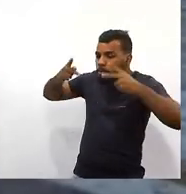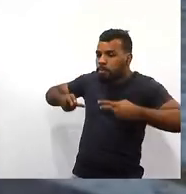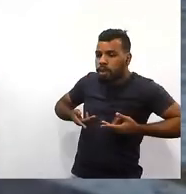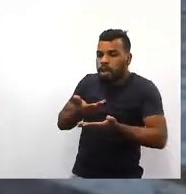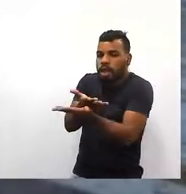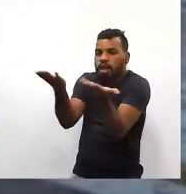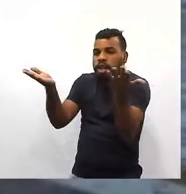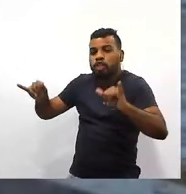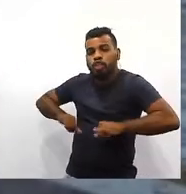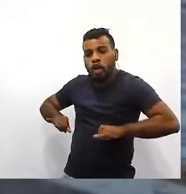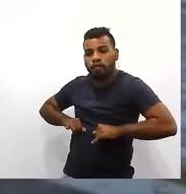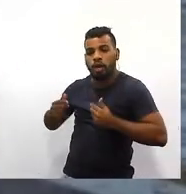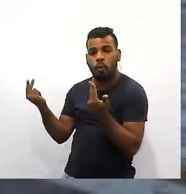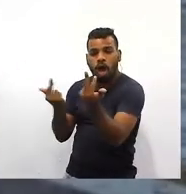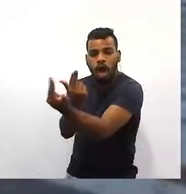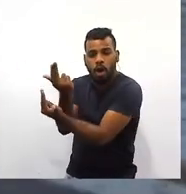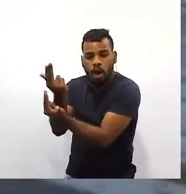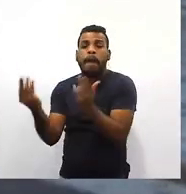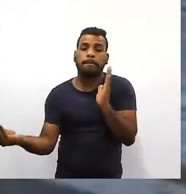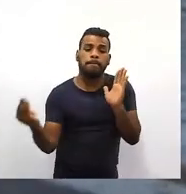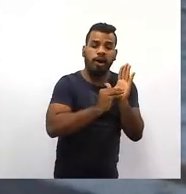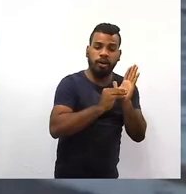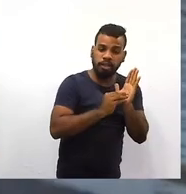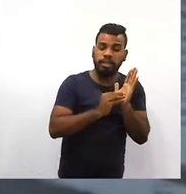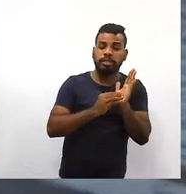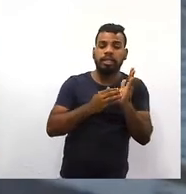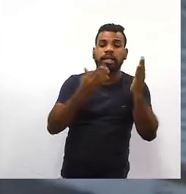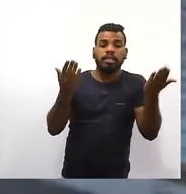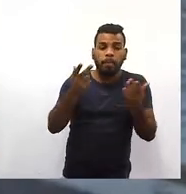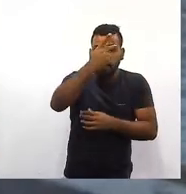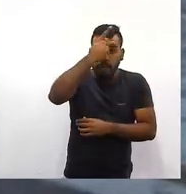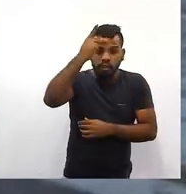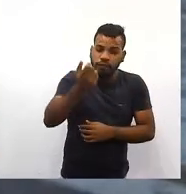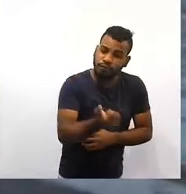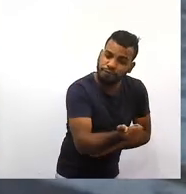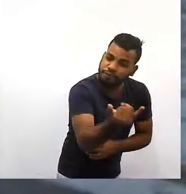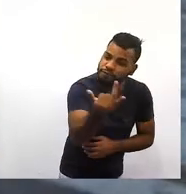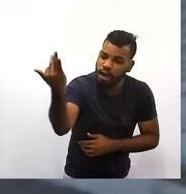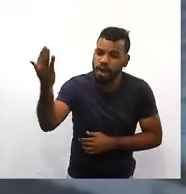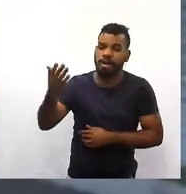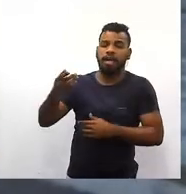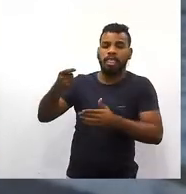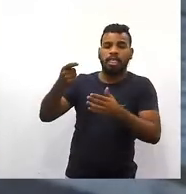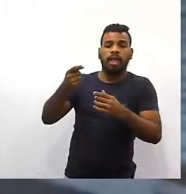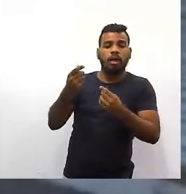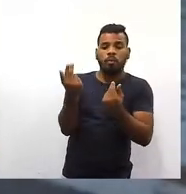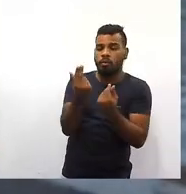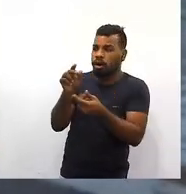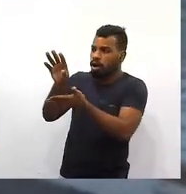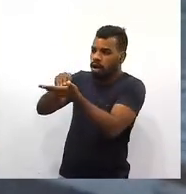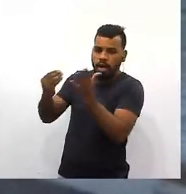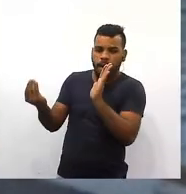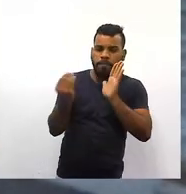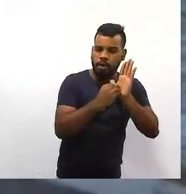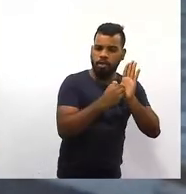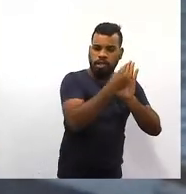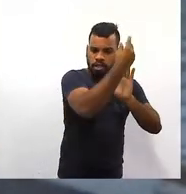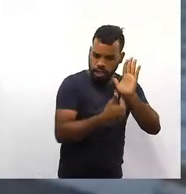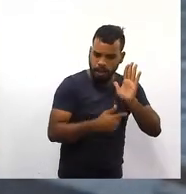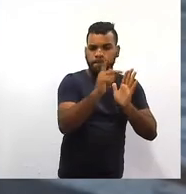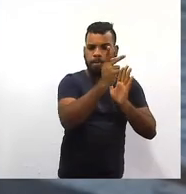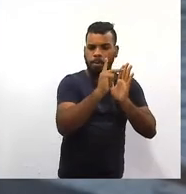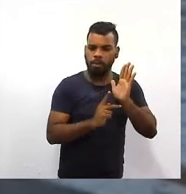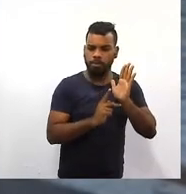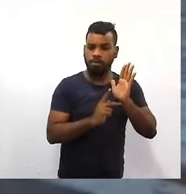uma polifonia, há um conjunto de vozes sociais representadas por esse Severino. E aí esse